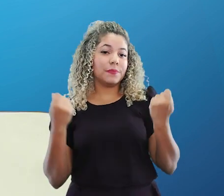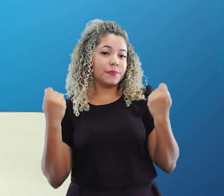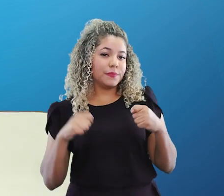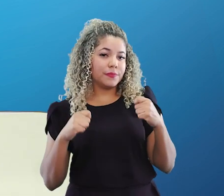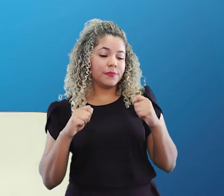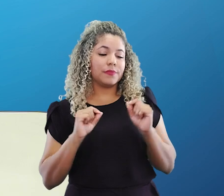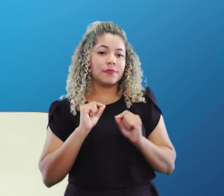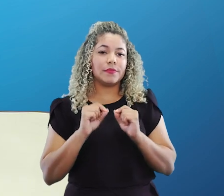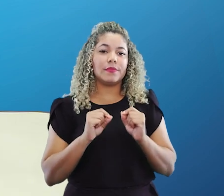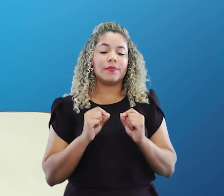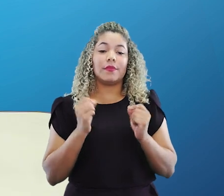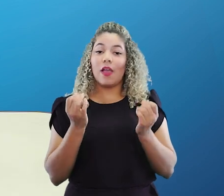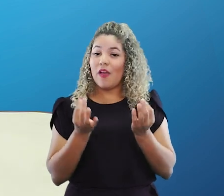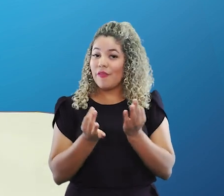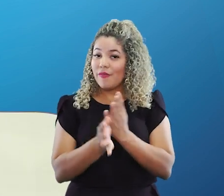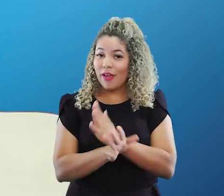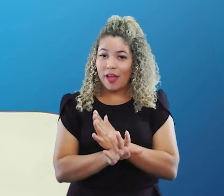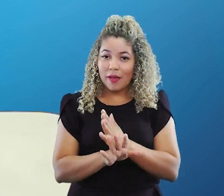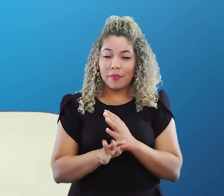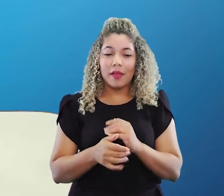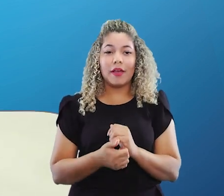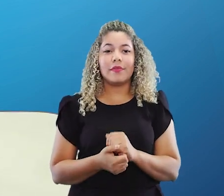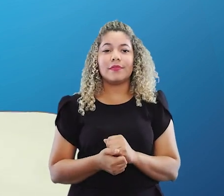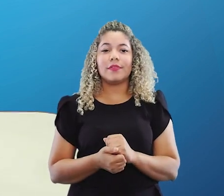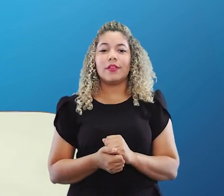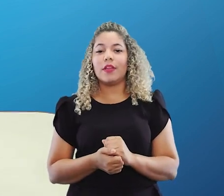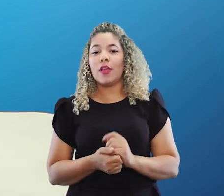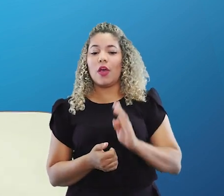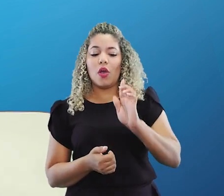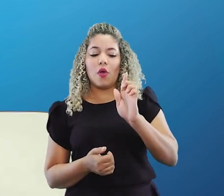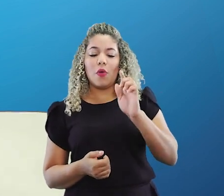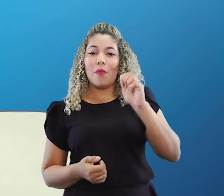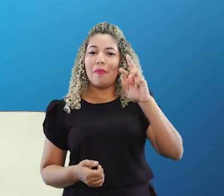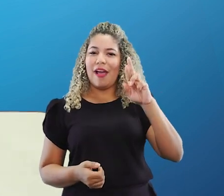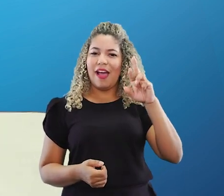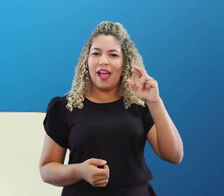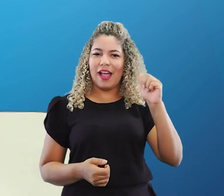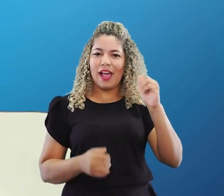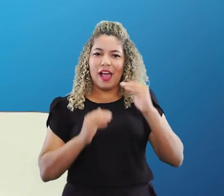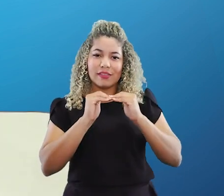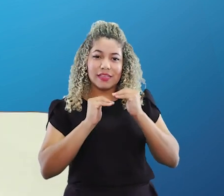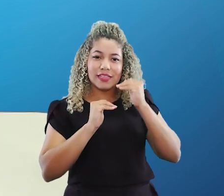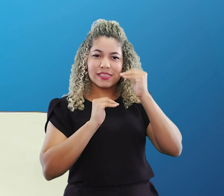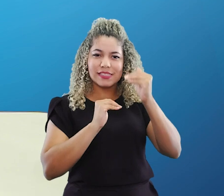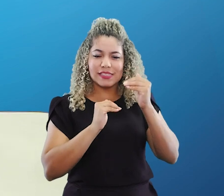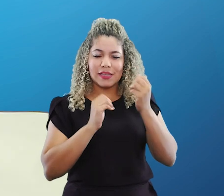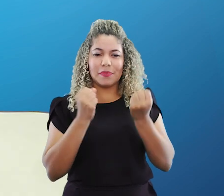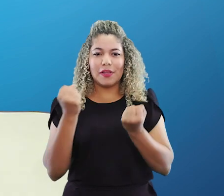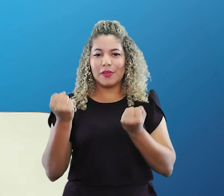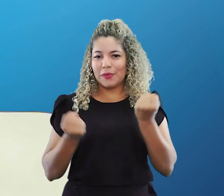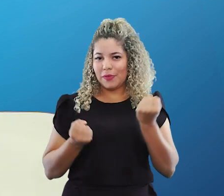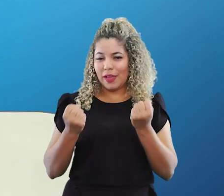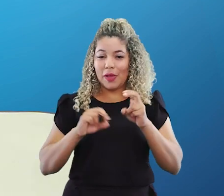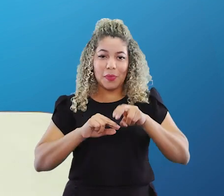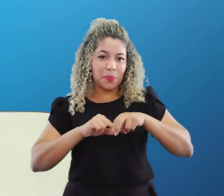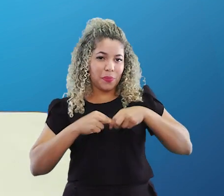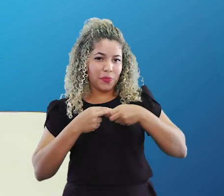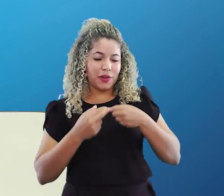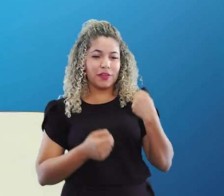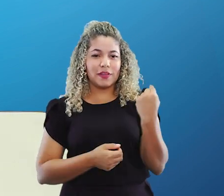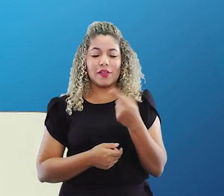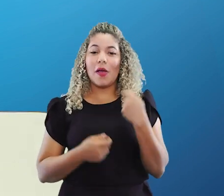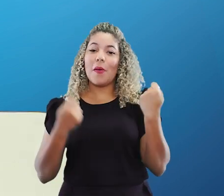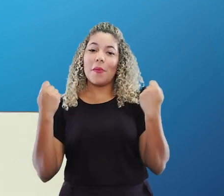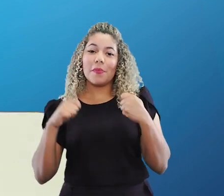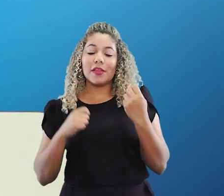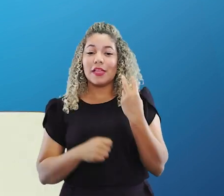então precisa ser finalizada com a garra sendo encaixada na parte superior do nosso carrinho. Por isso,